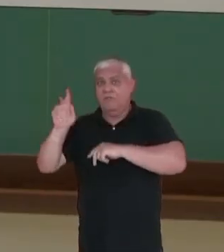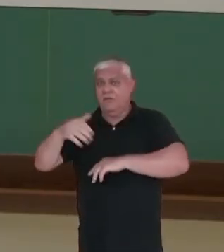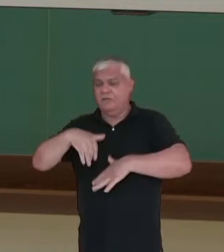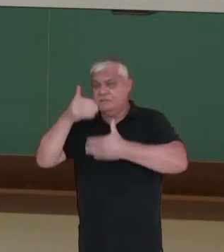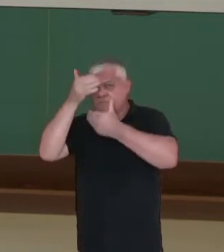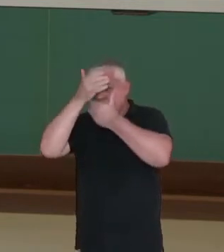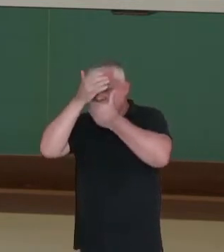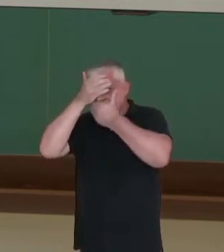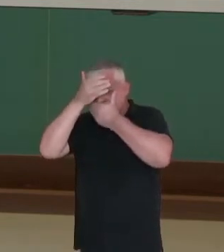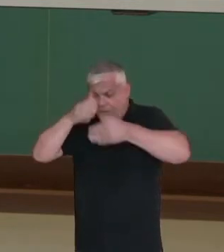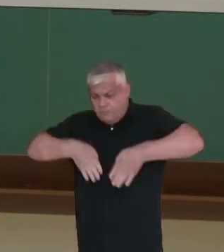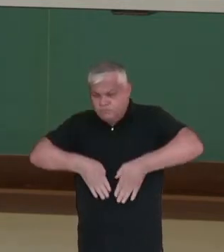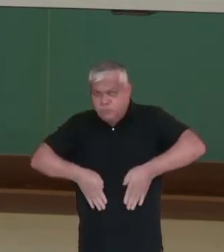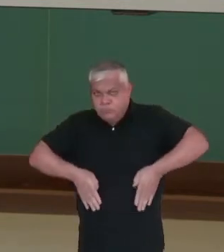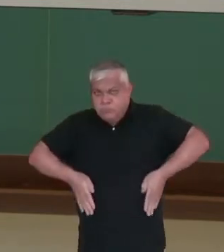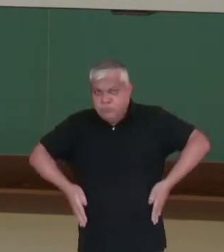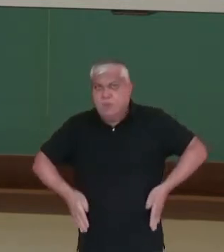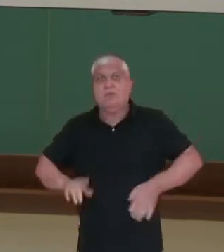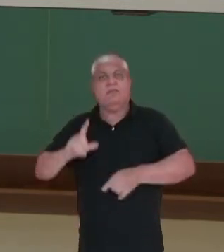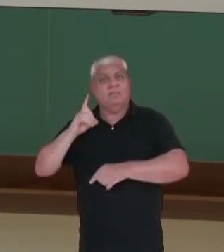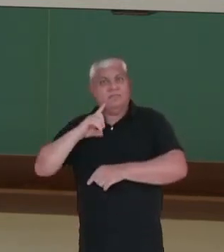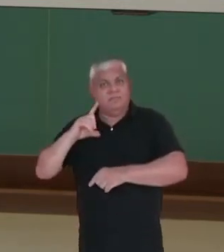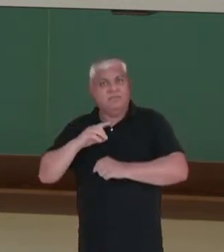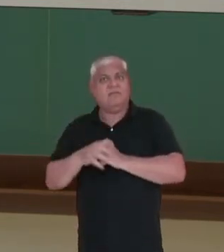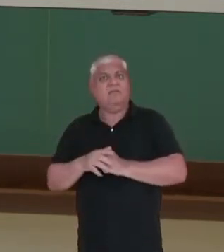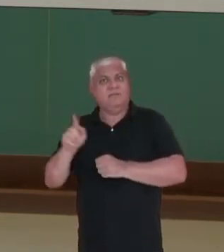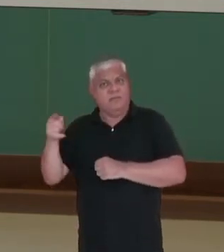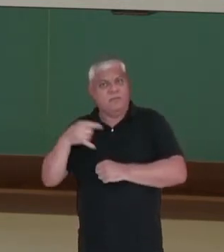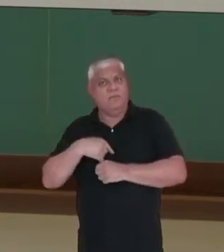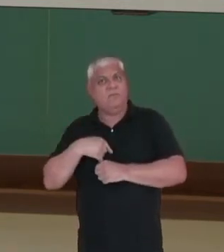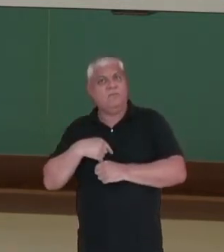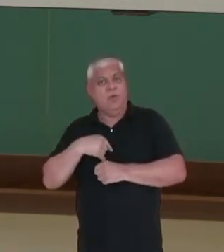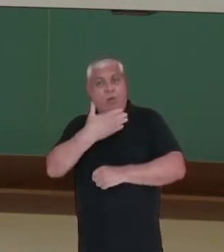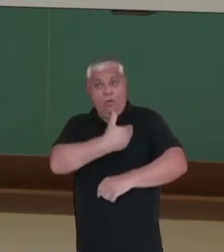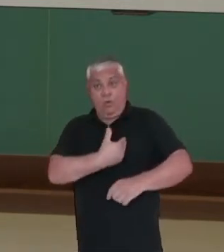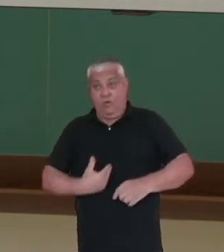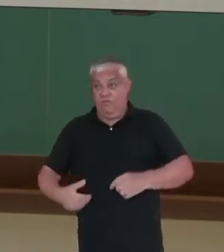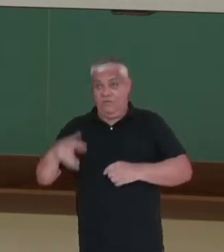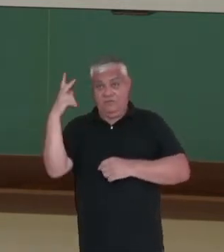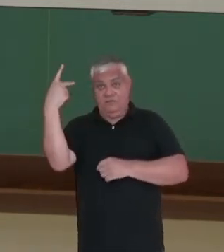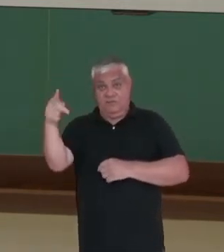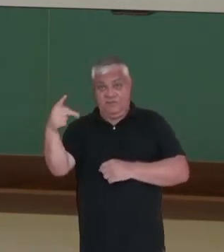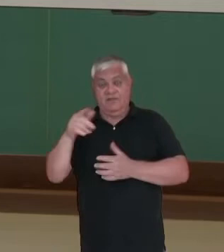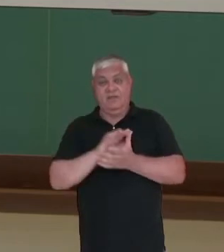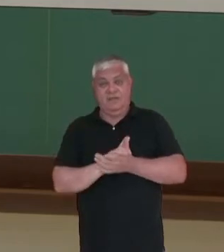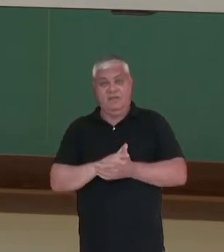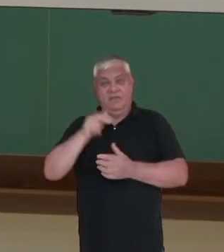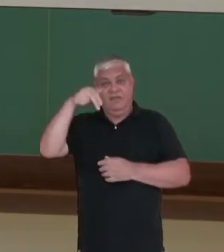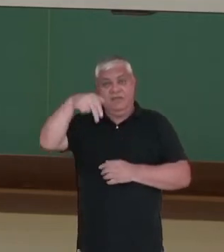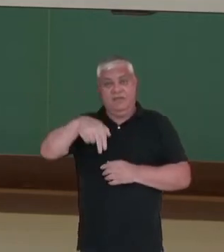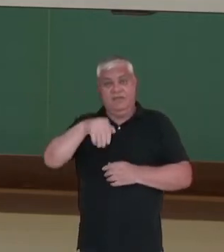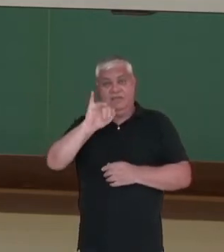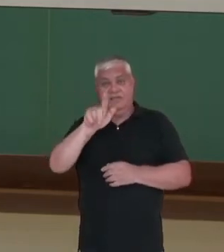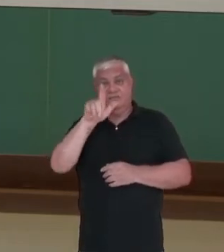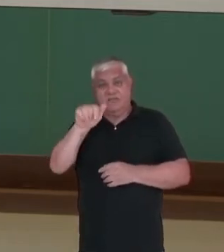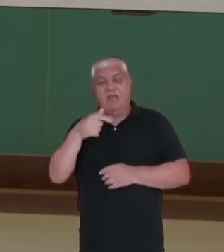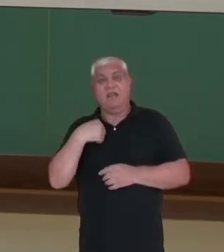da Nigéria que também procura seus interesses. E o governo da Nigéria procura combater